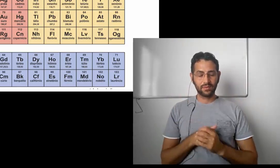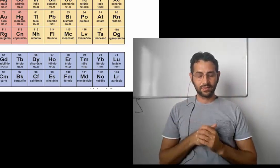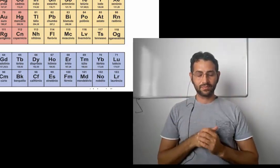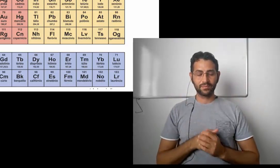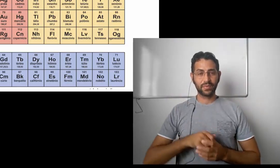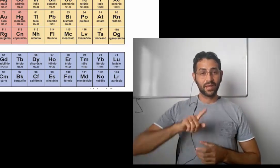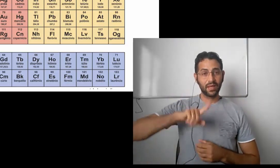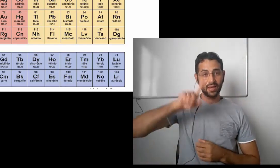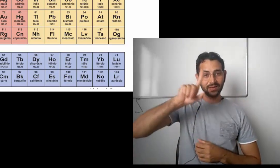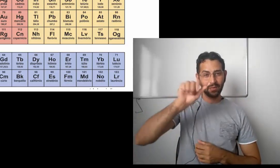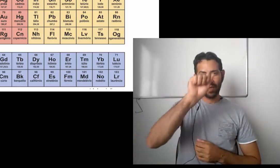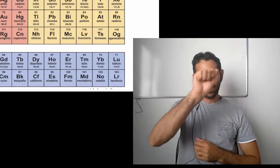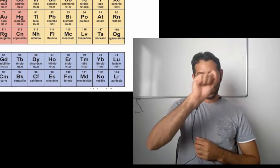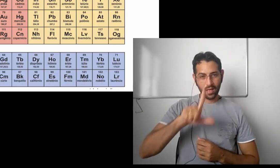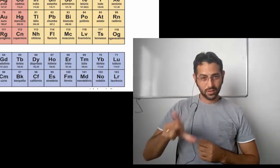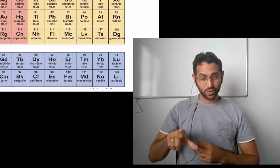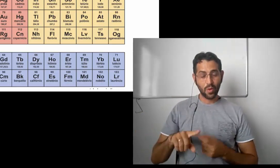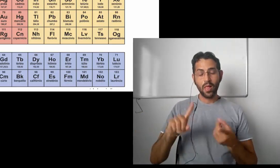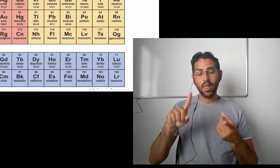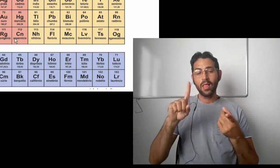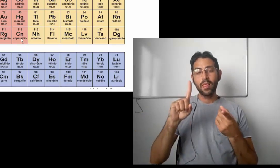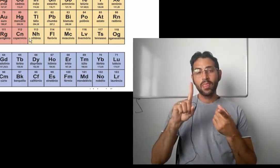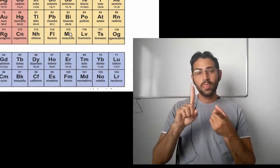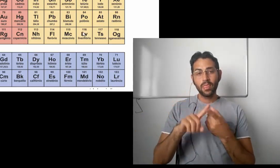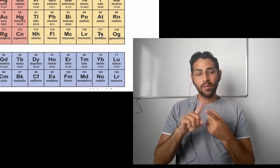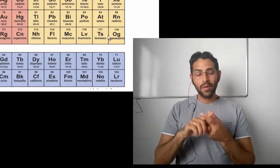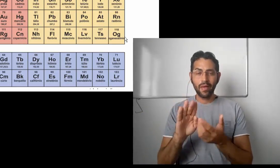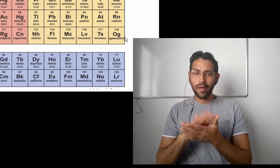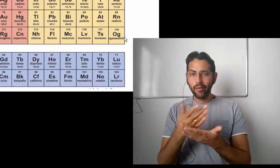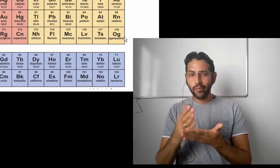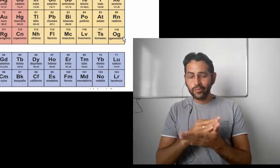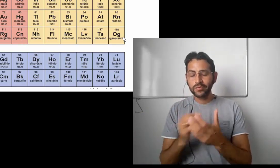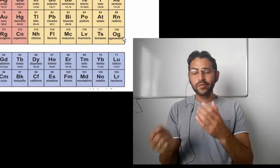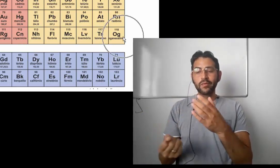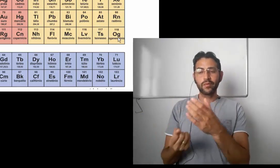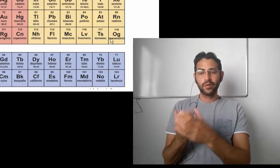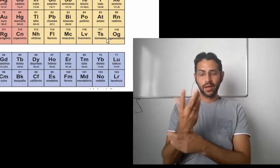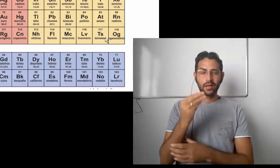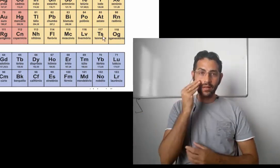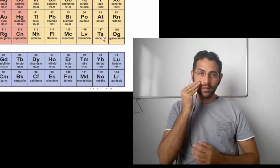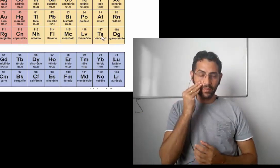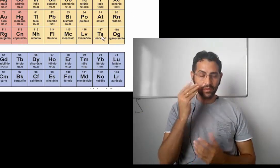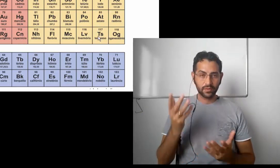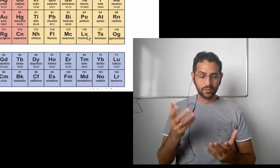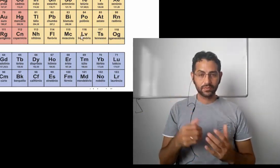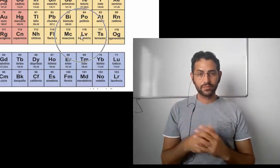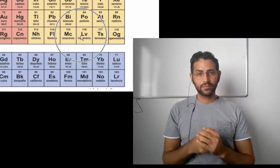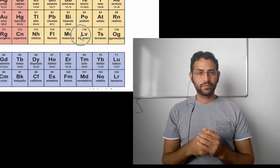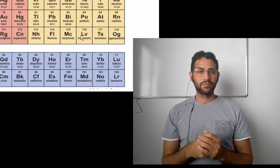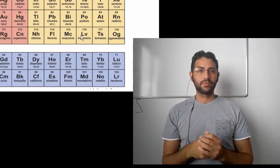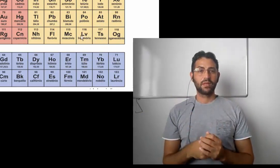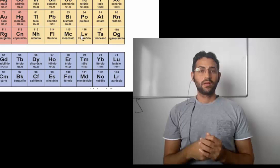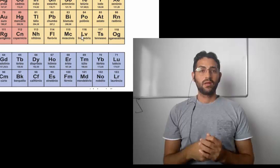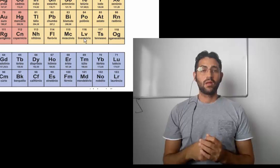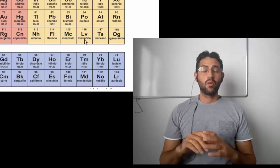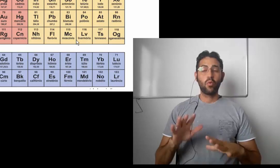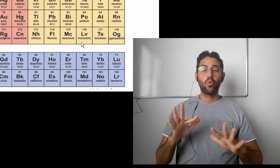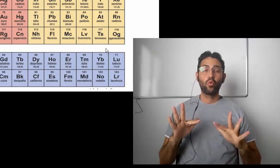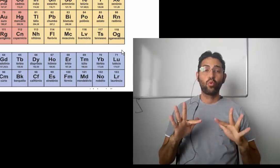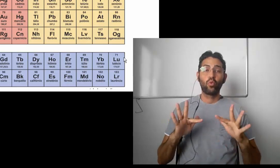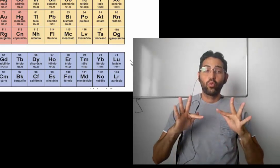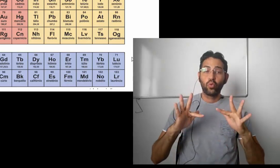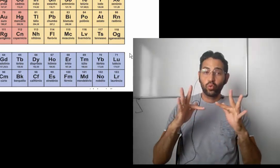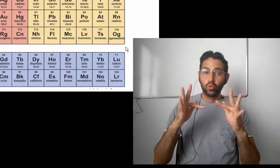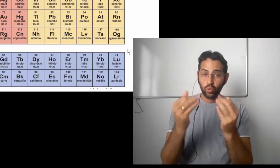tradicionais, hidrogênio, lítio, berílio, sódio, magnésio, e temos os elementos sintéticos, ou os últimos elementos a